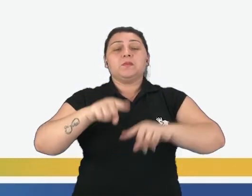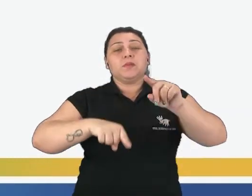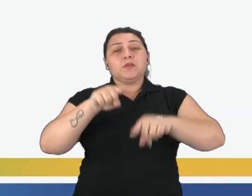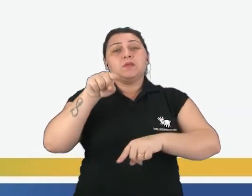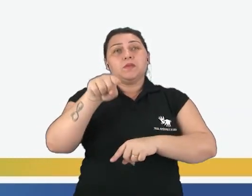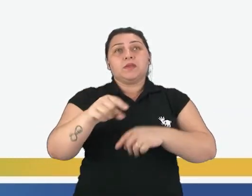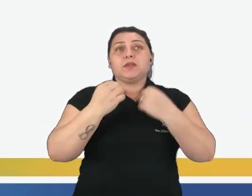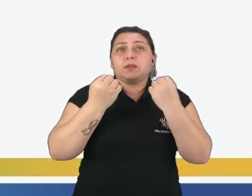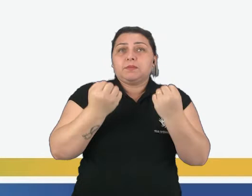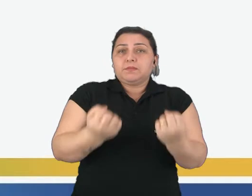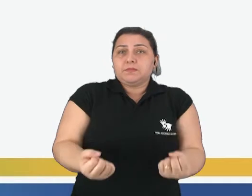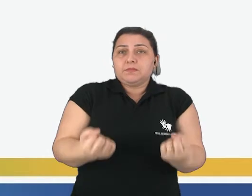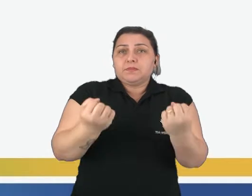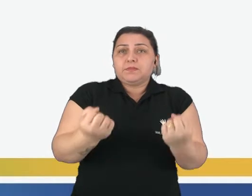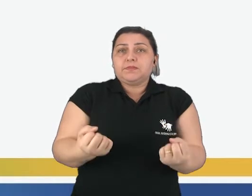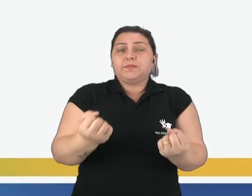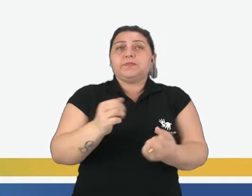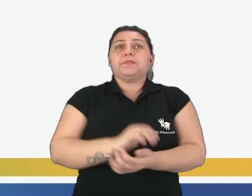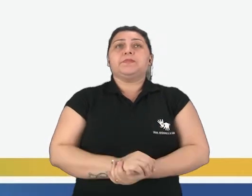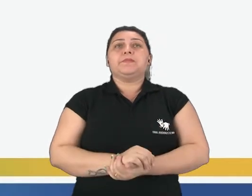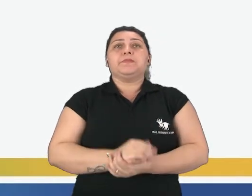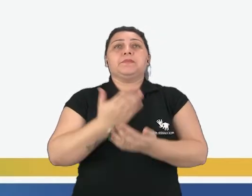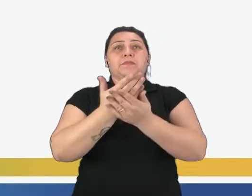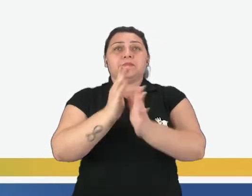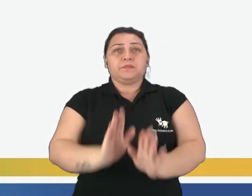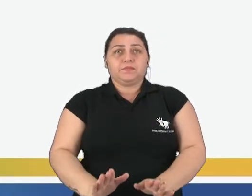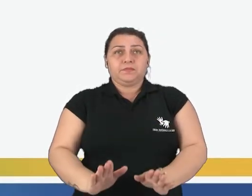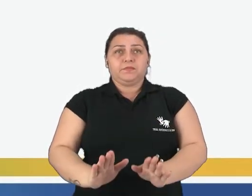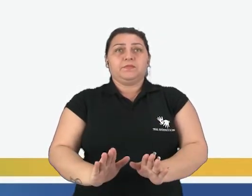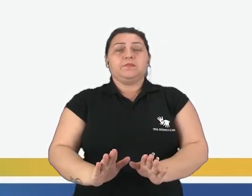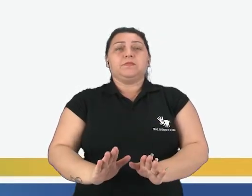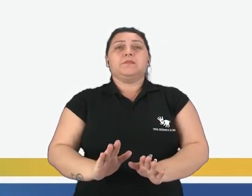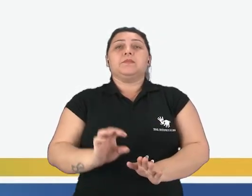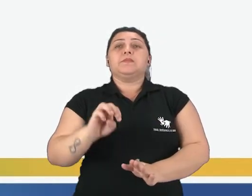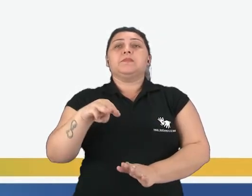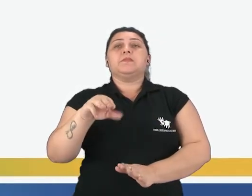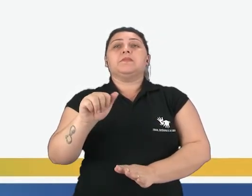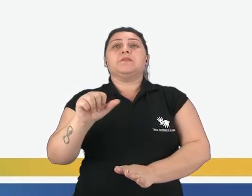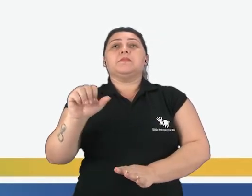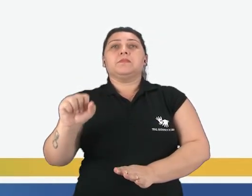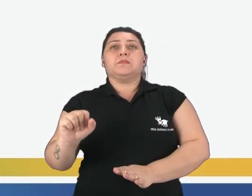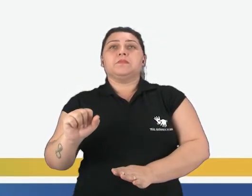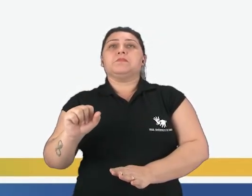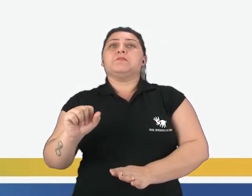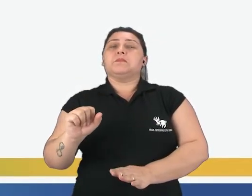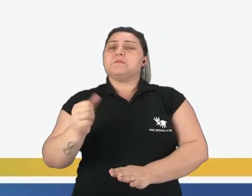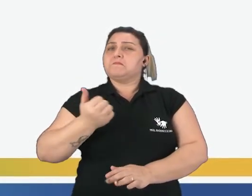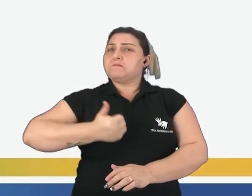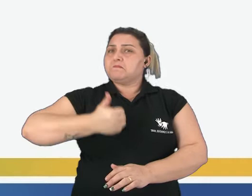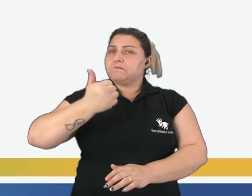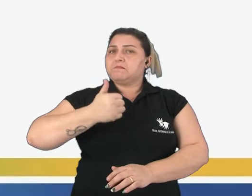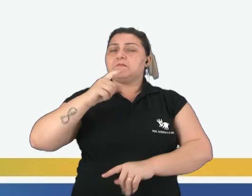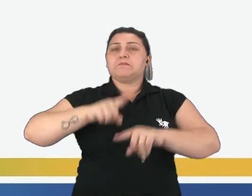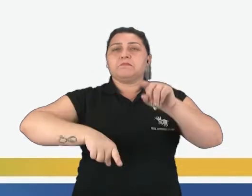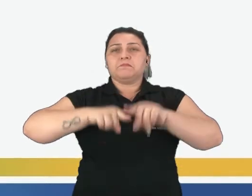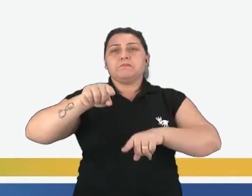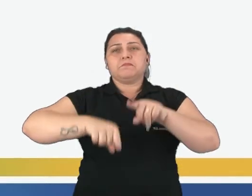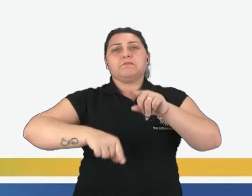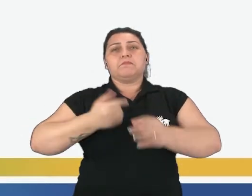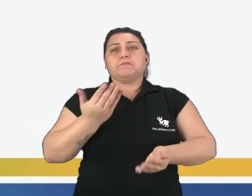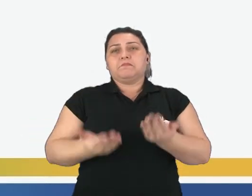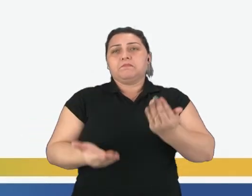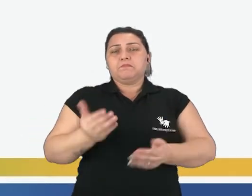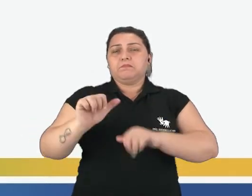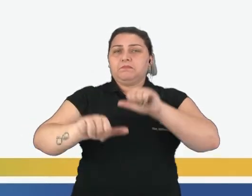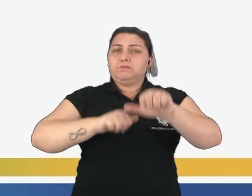você está pesando, né? Então, terminamos aqui, a massa revolucionou, pessoal, por isso que eu coloquei aí como primeiro instrumento. A balança foi o